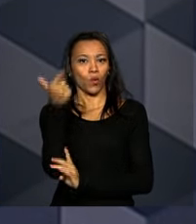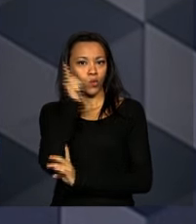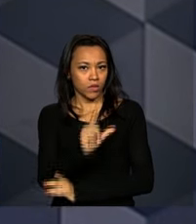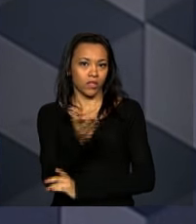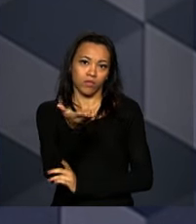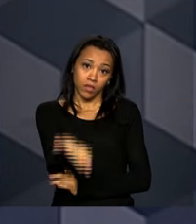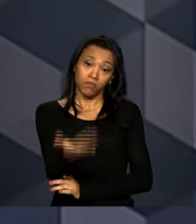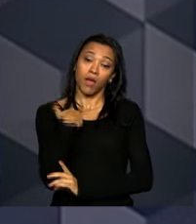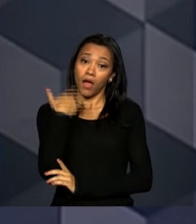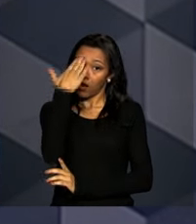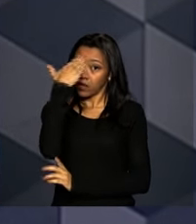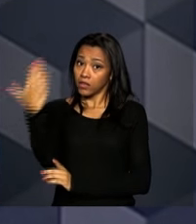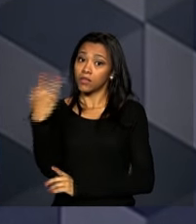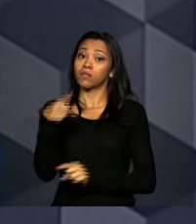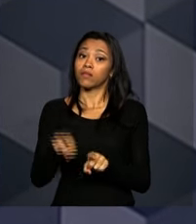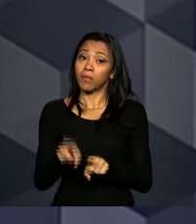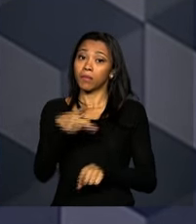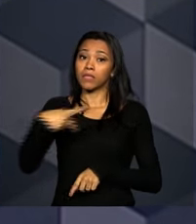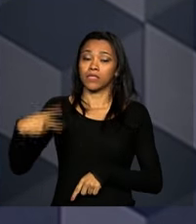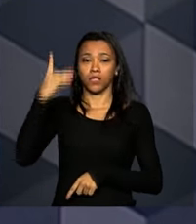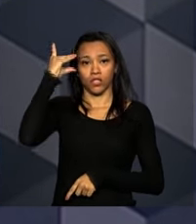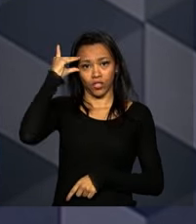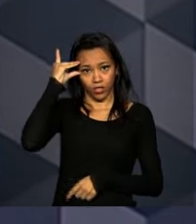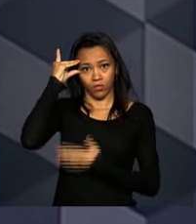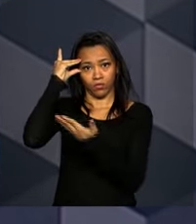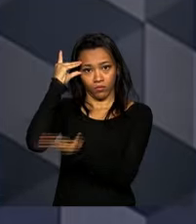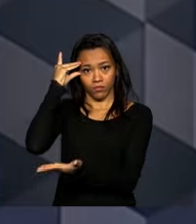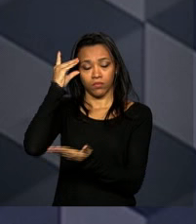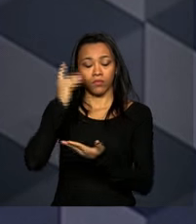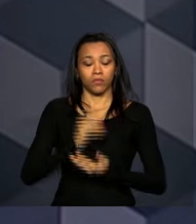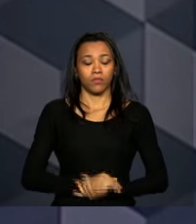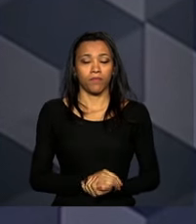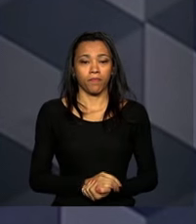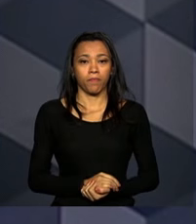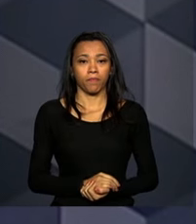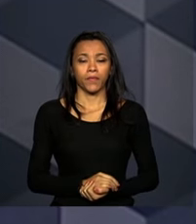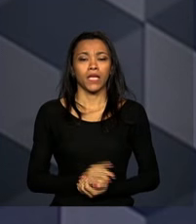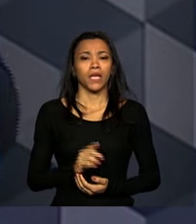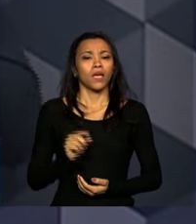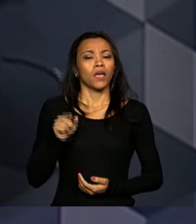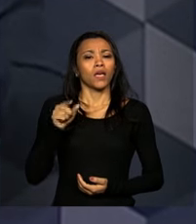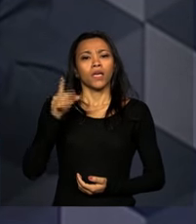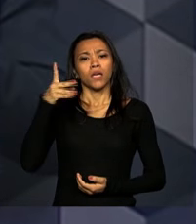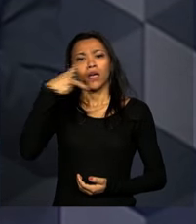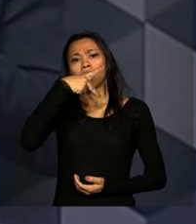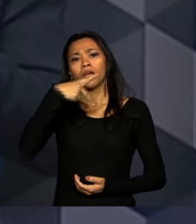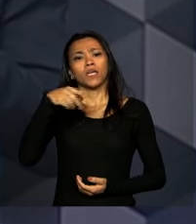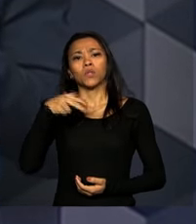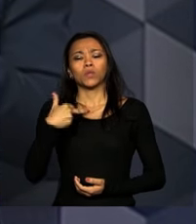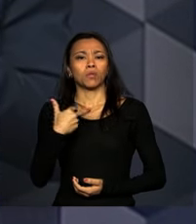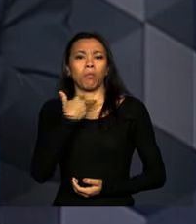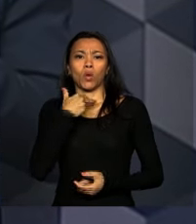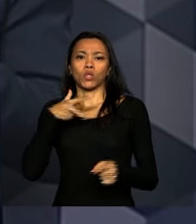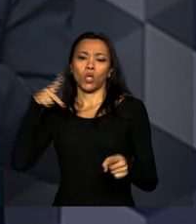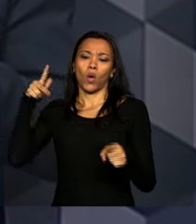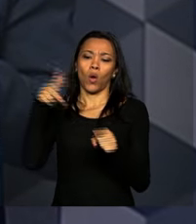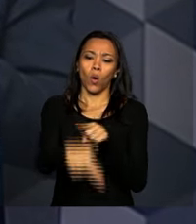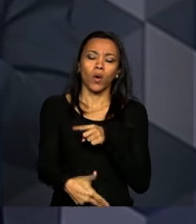que agradecer a presidente Dilma por ter tido essa sensibilidade, que não se pode cortar